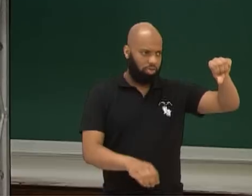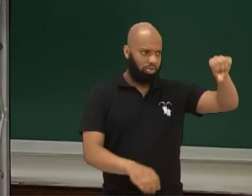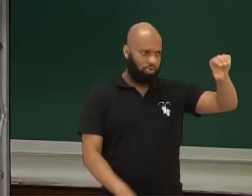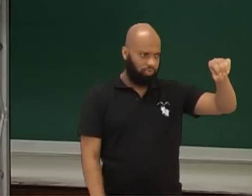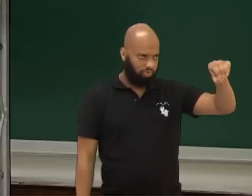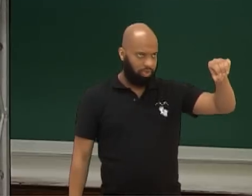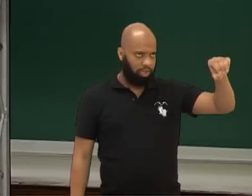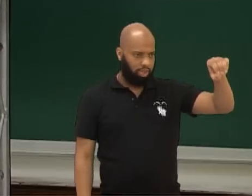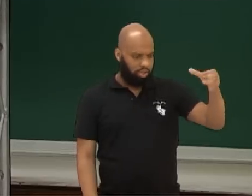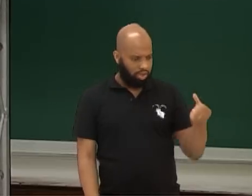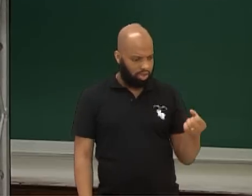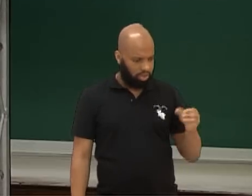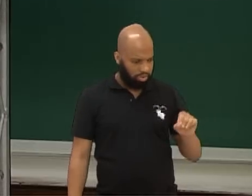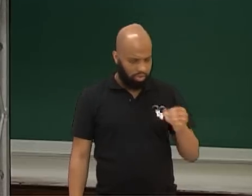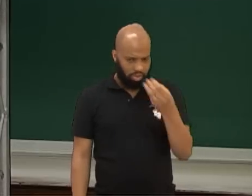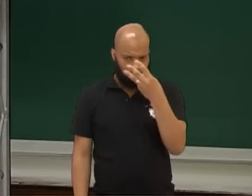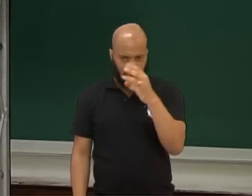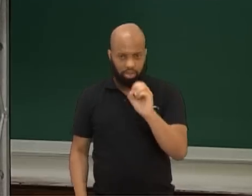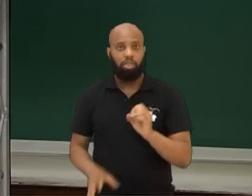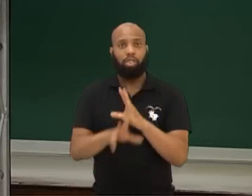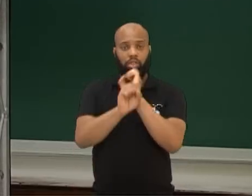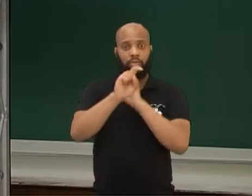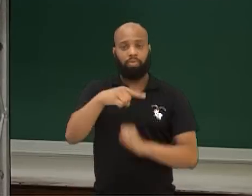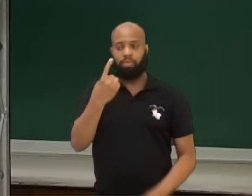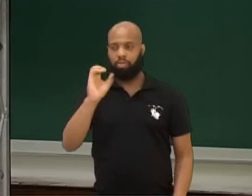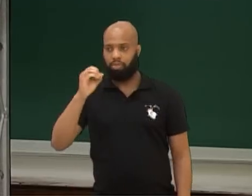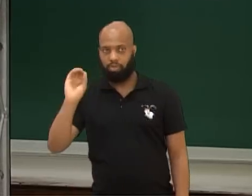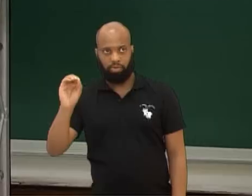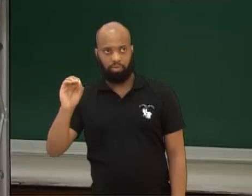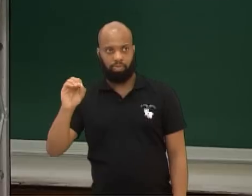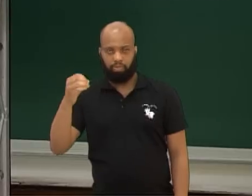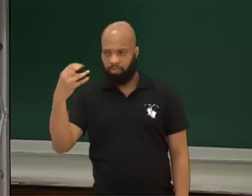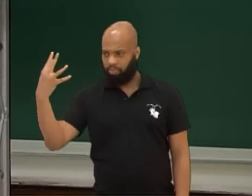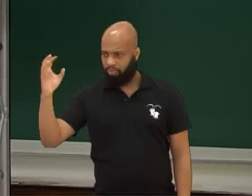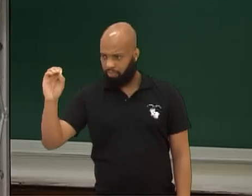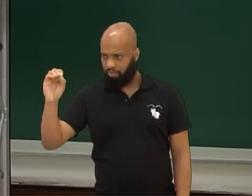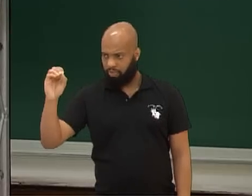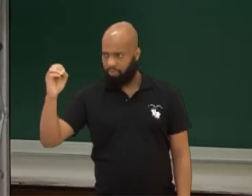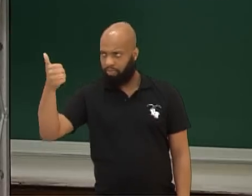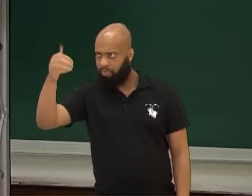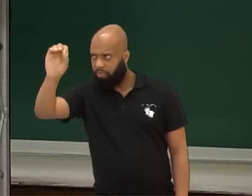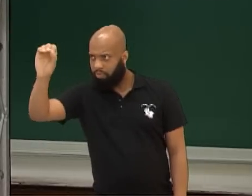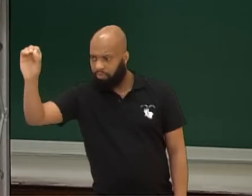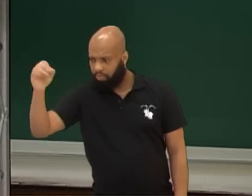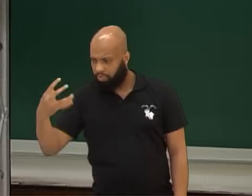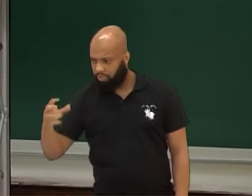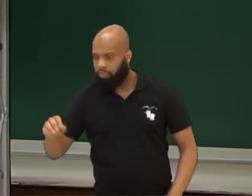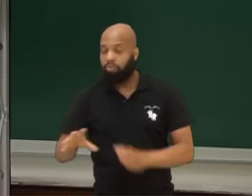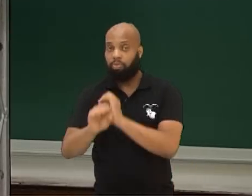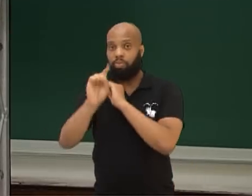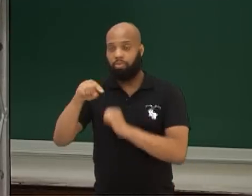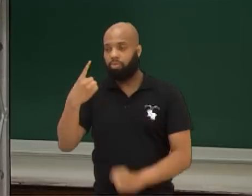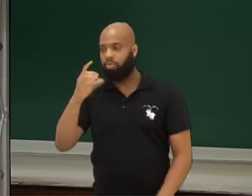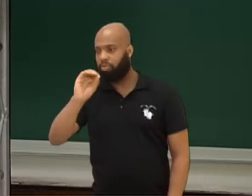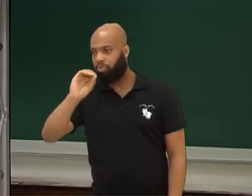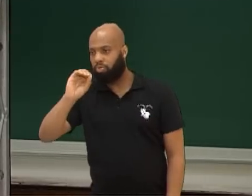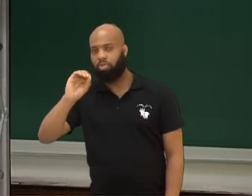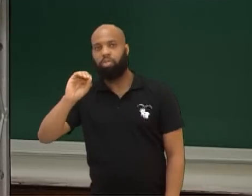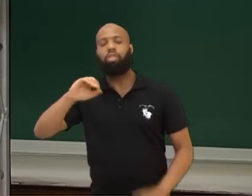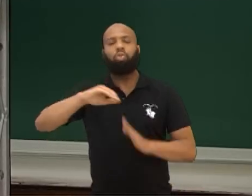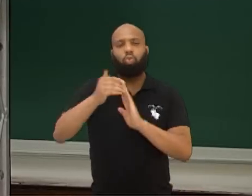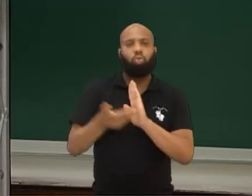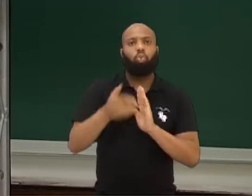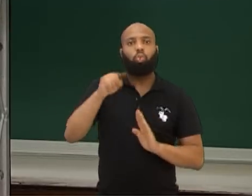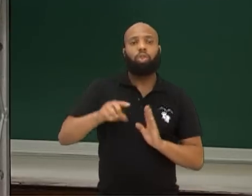reto, mais 60 mais 30, 180. 40 mais 100, mais 40 é 180. Então, todos eles